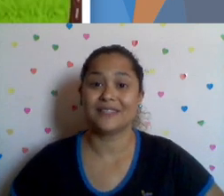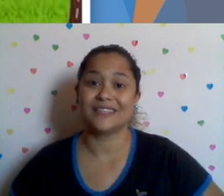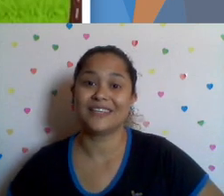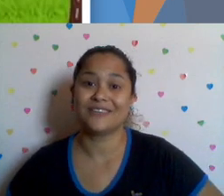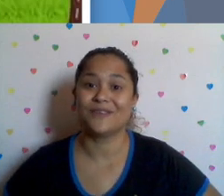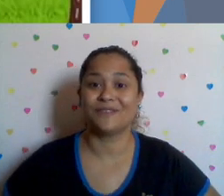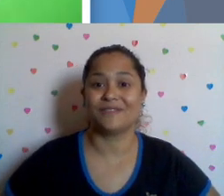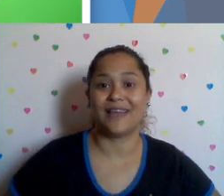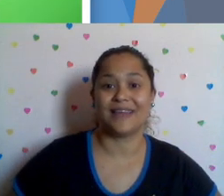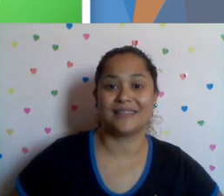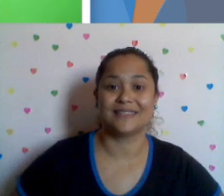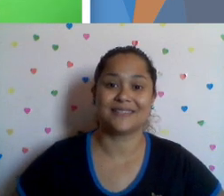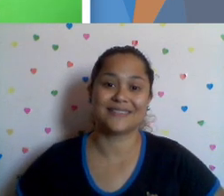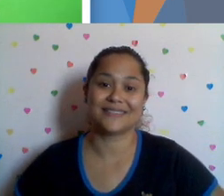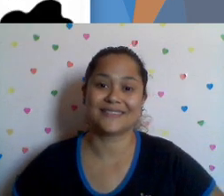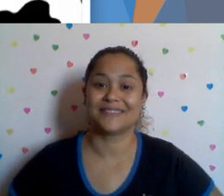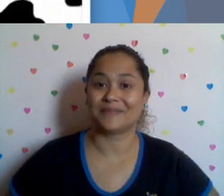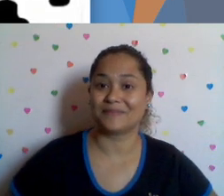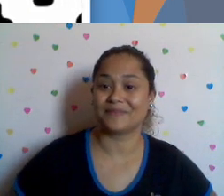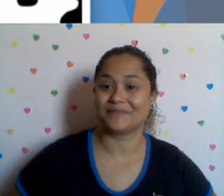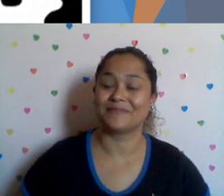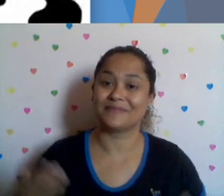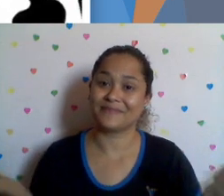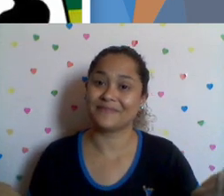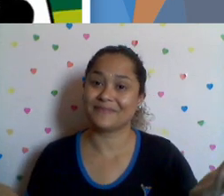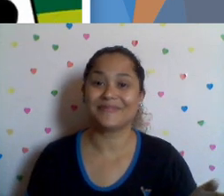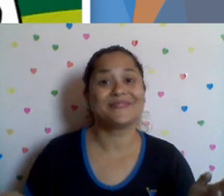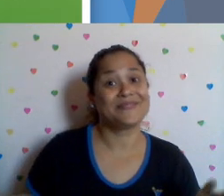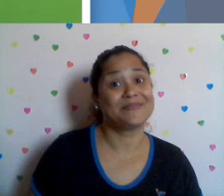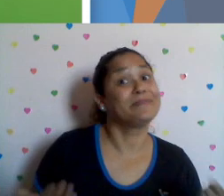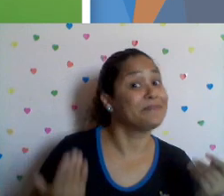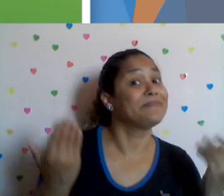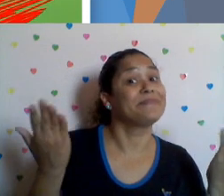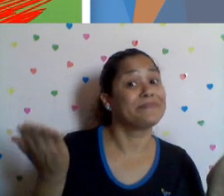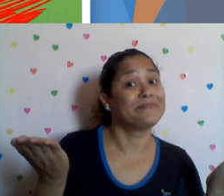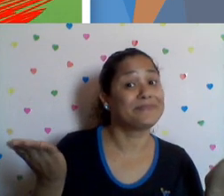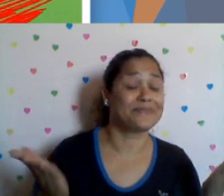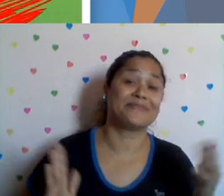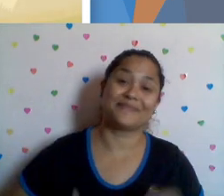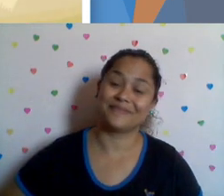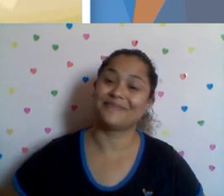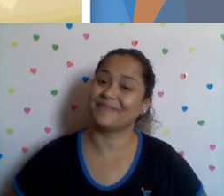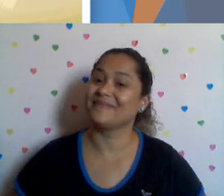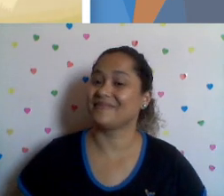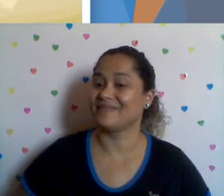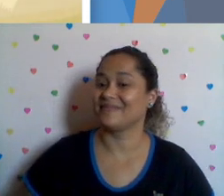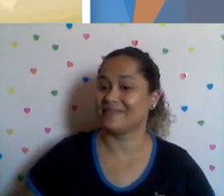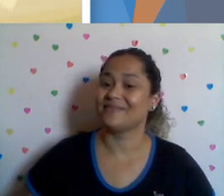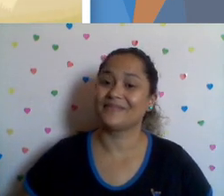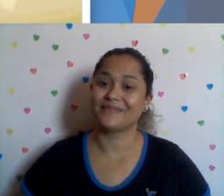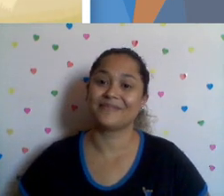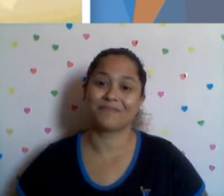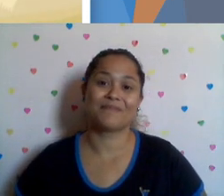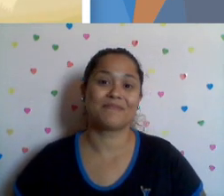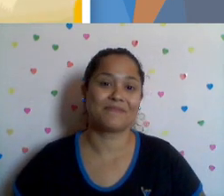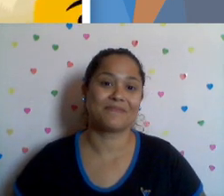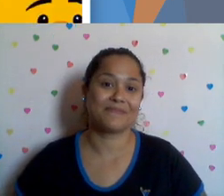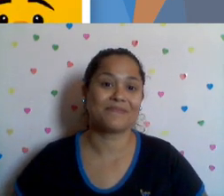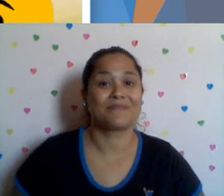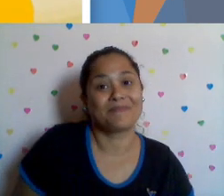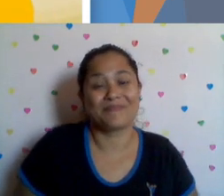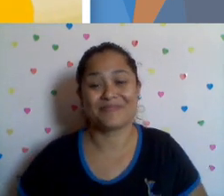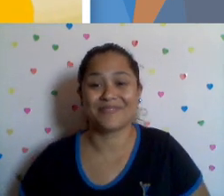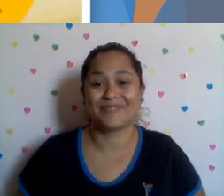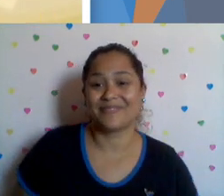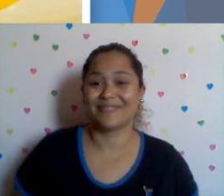esse bichinho faz? Vamos ver quem sabe mais. Toda a turminha do Acorola